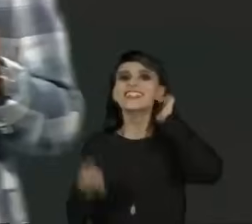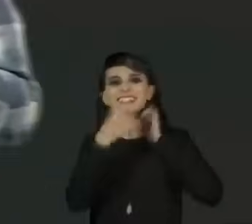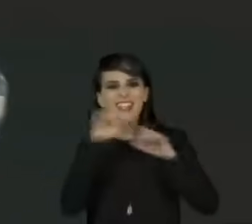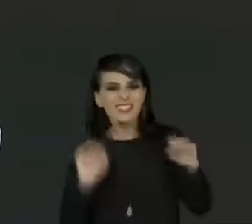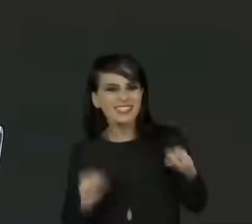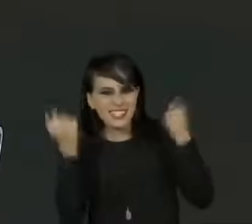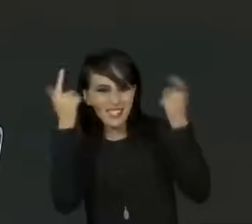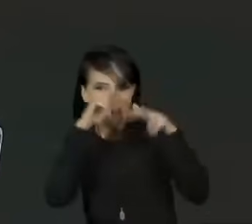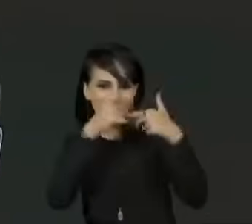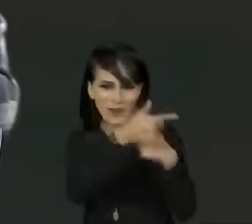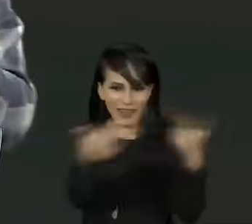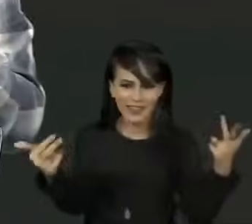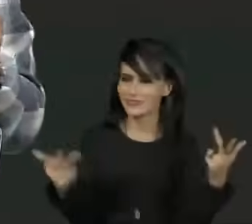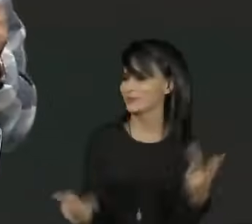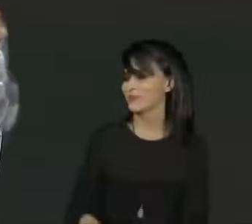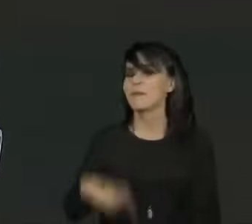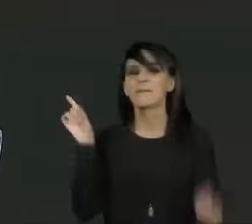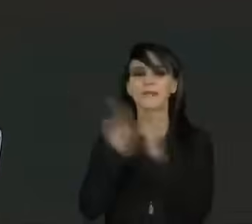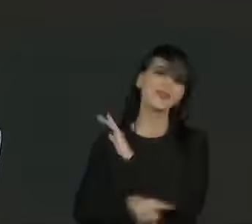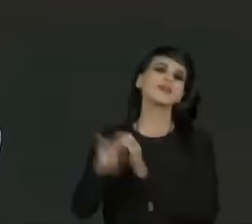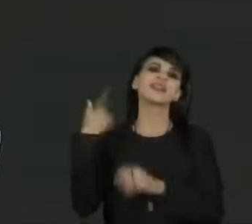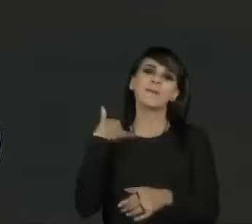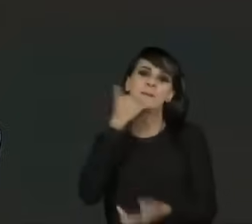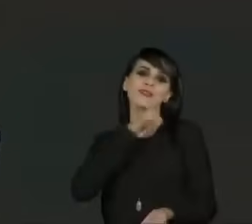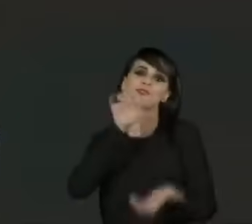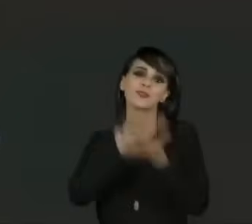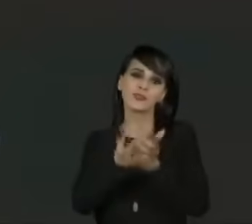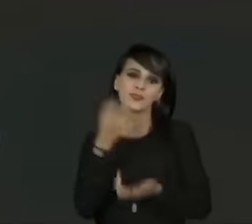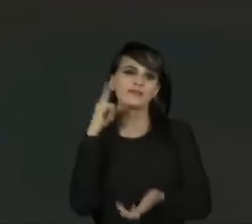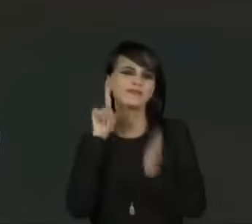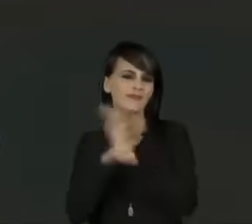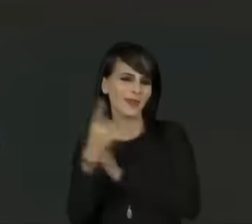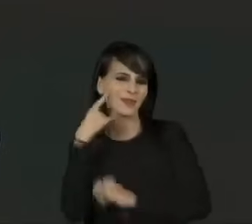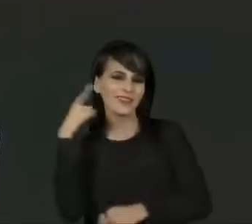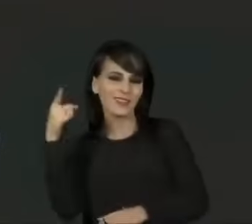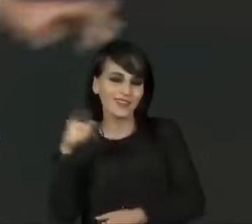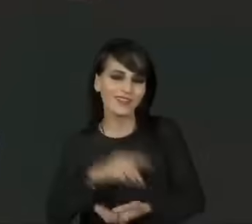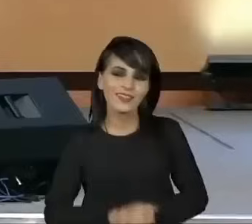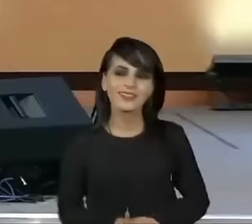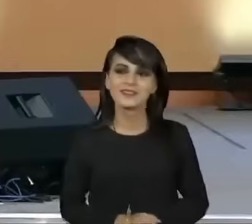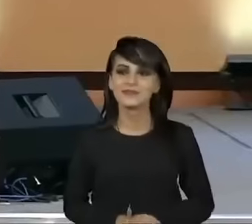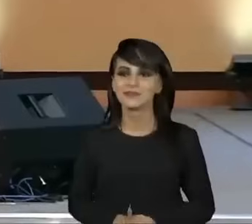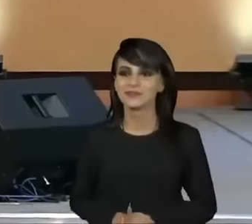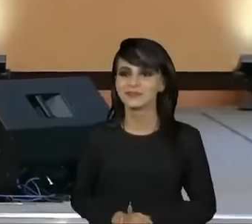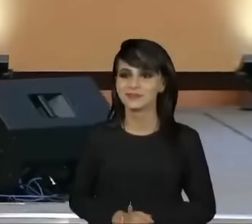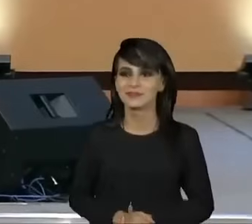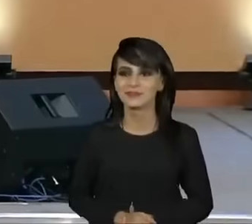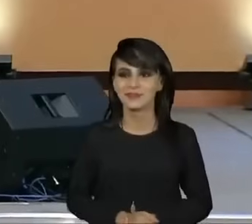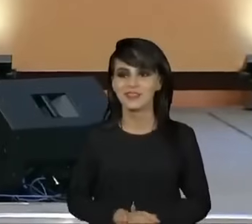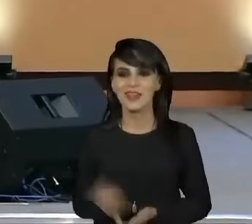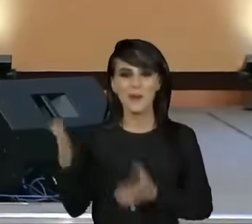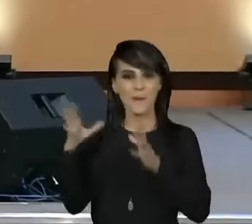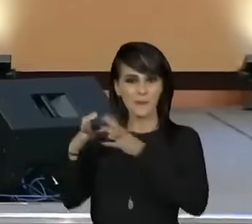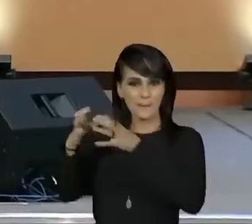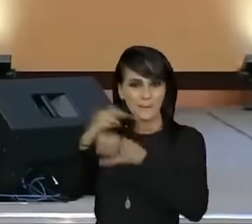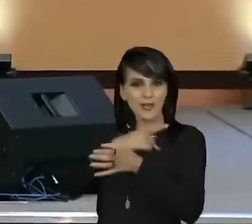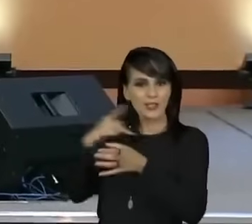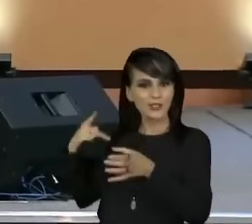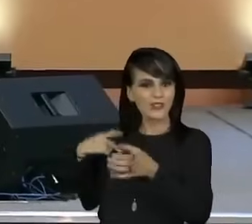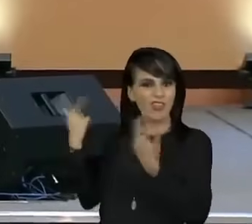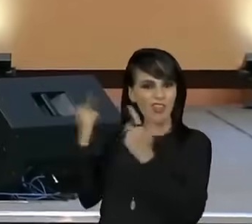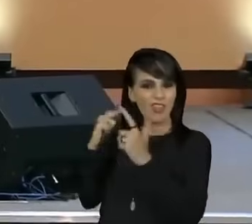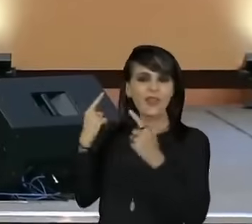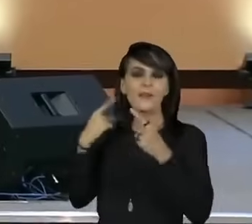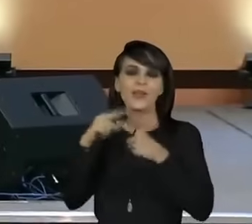essas coisas pergunta a minha mulher é eu a pastada aqui fica rindo de vez em